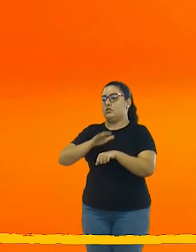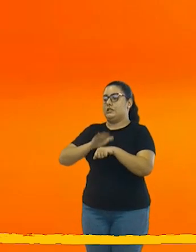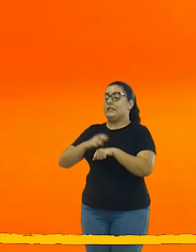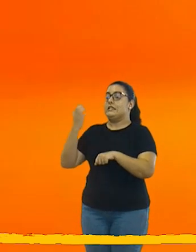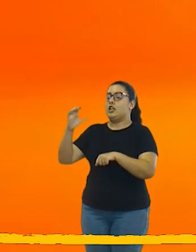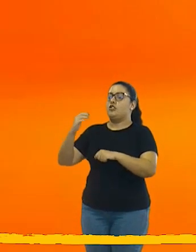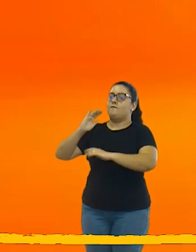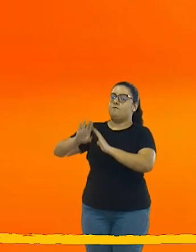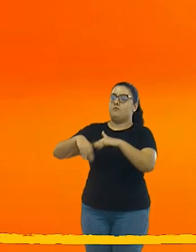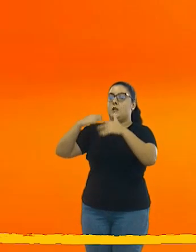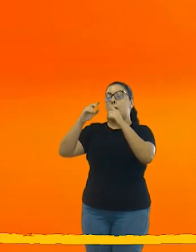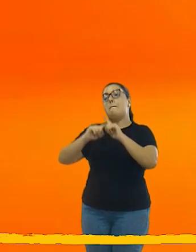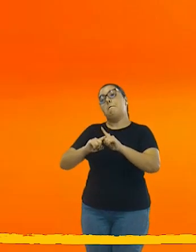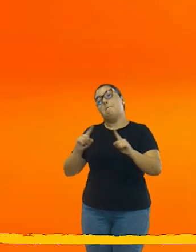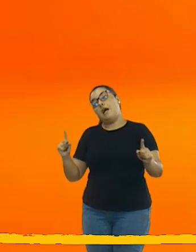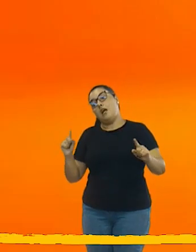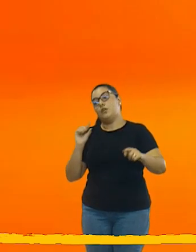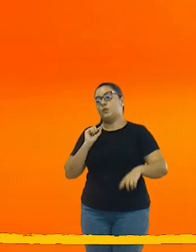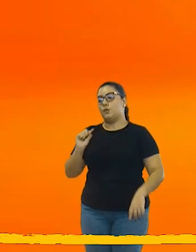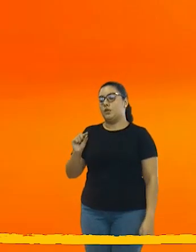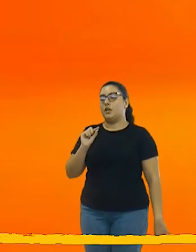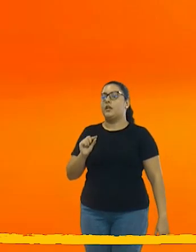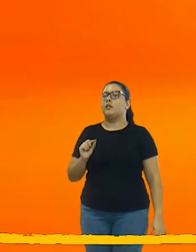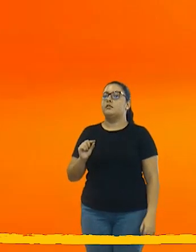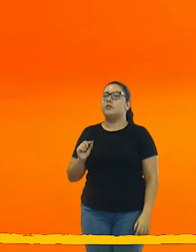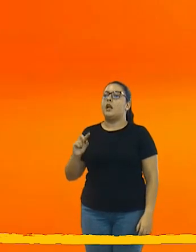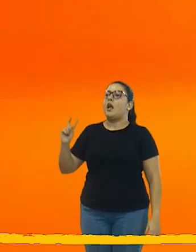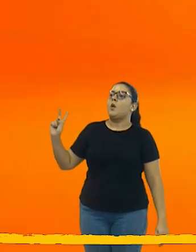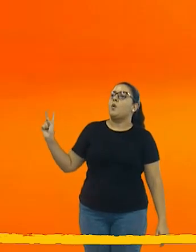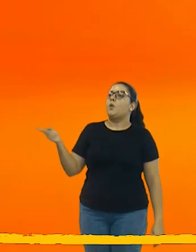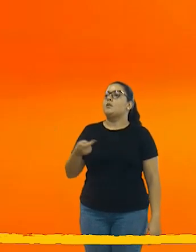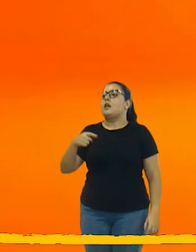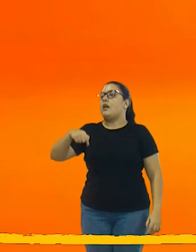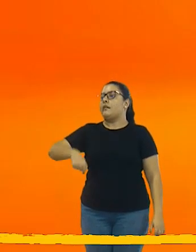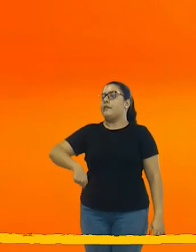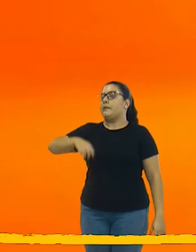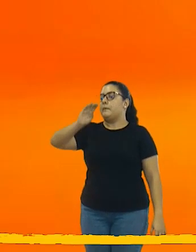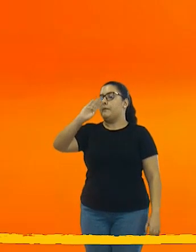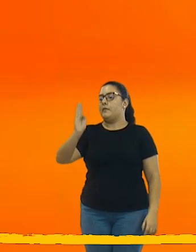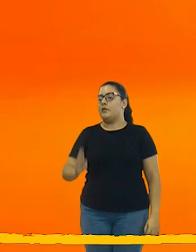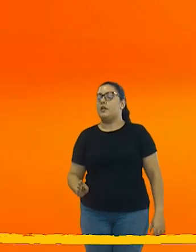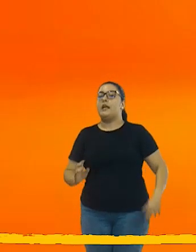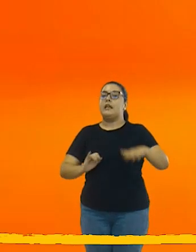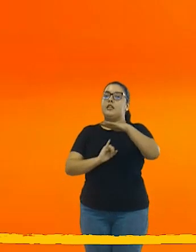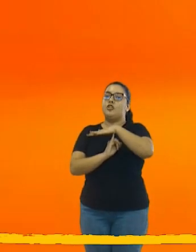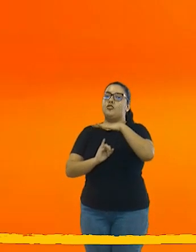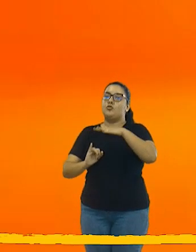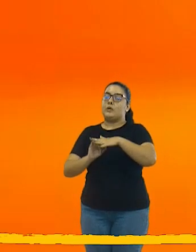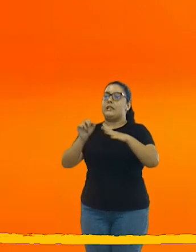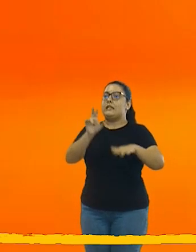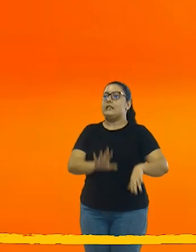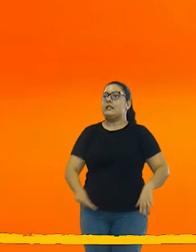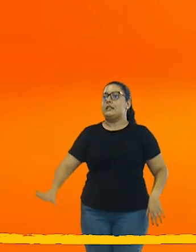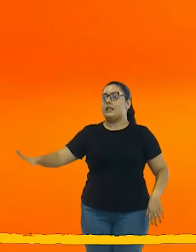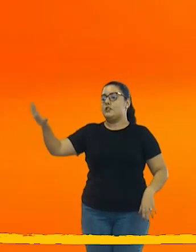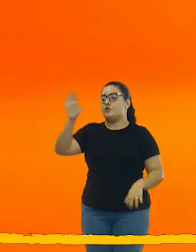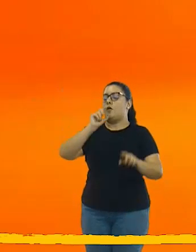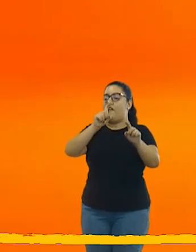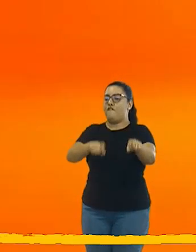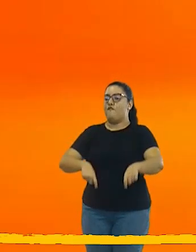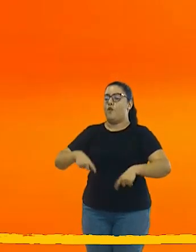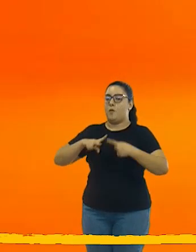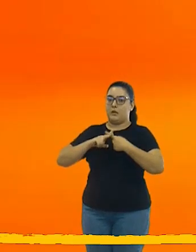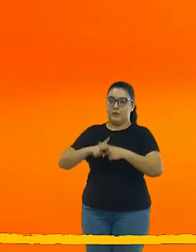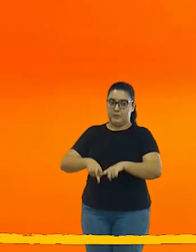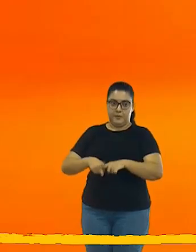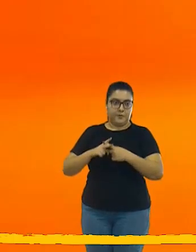bem? Porém, todavia, o que vem acontecendo com o Brasil segundo o INCRA, Instituto Nacional de Colonização e Reforma Agrária? Se